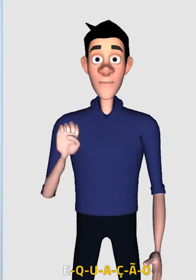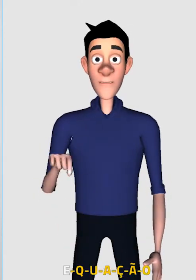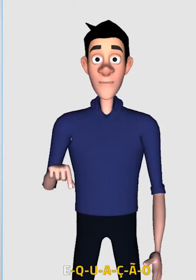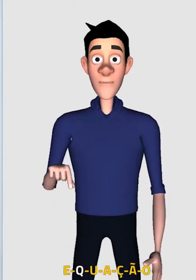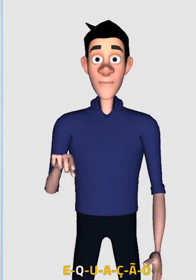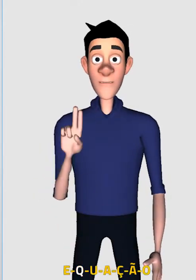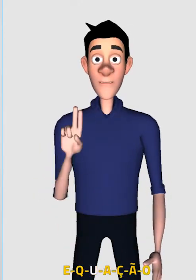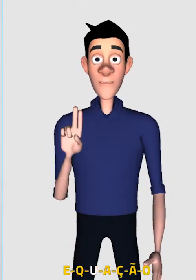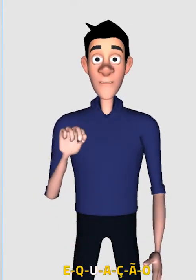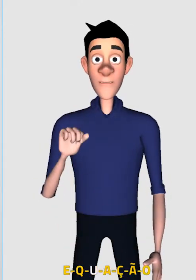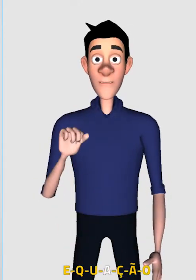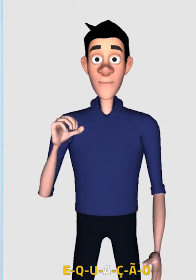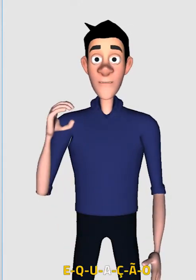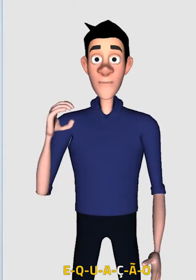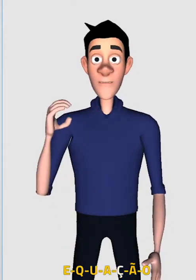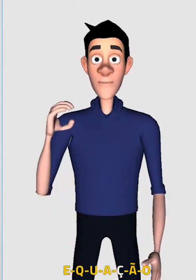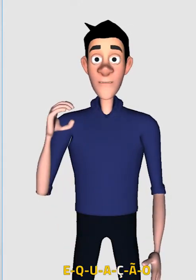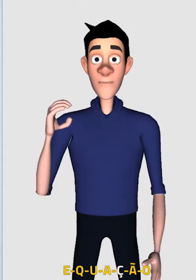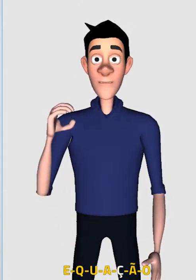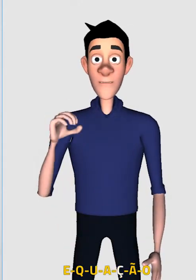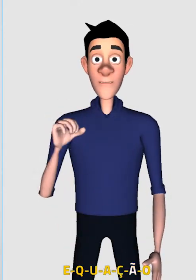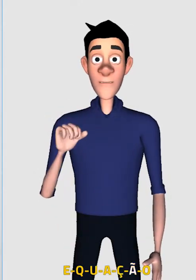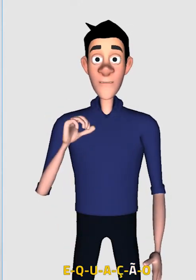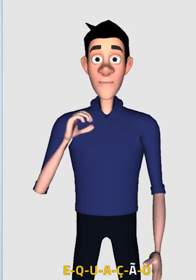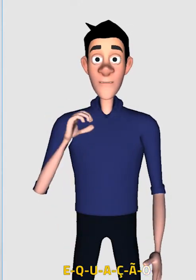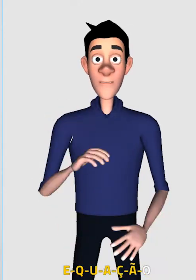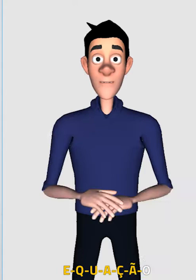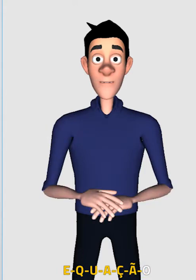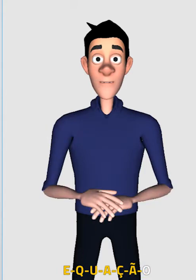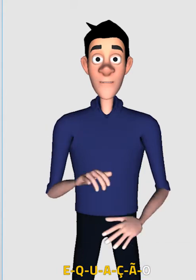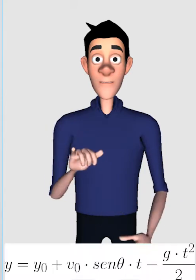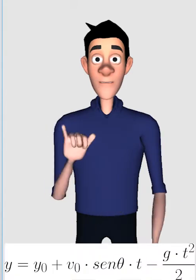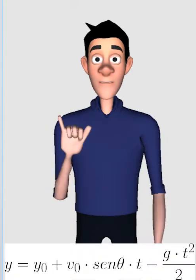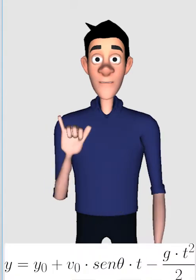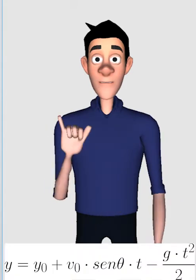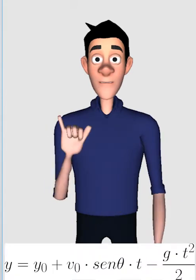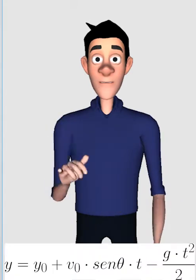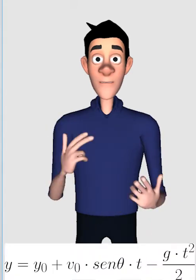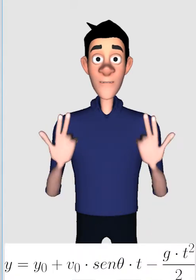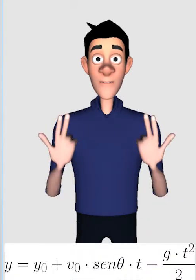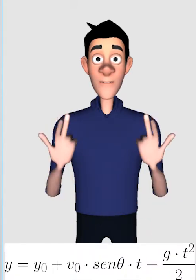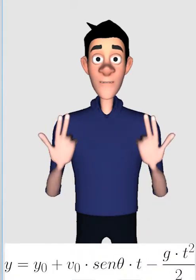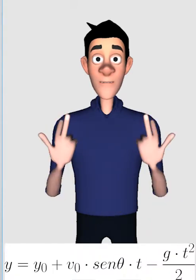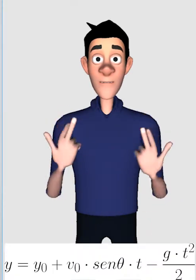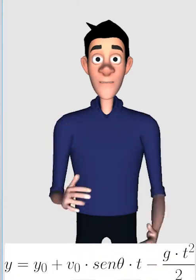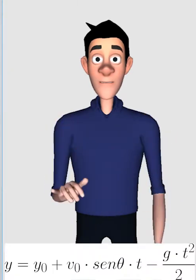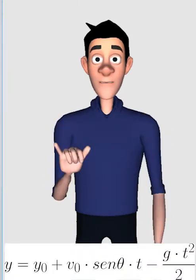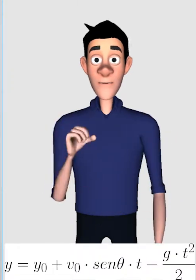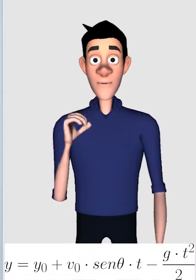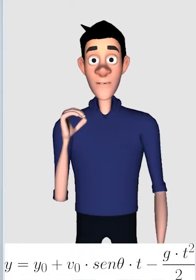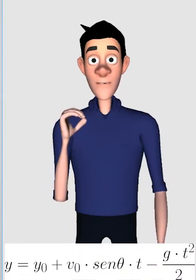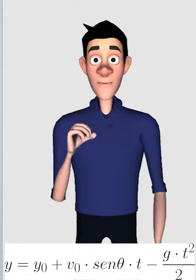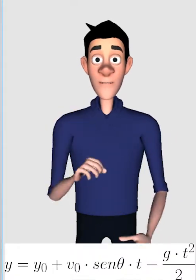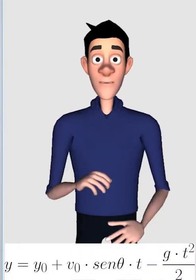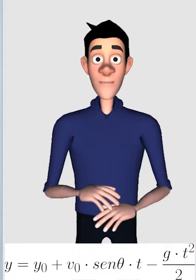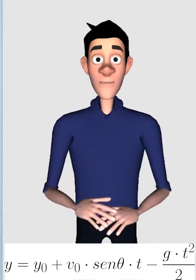Então nós tínhamos uma equação que era assim, y igual a y0 mais